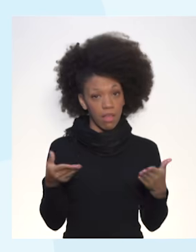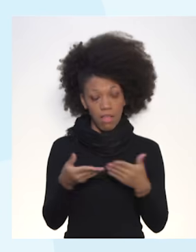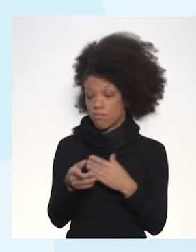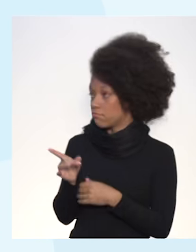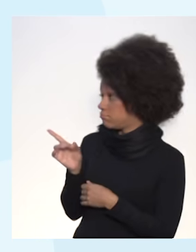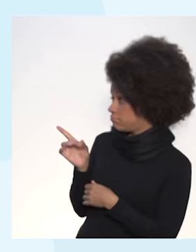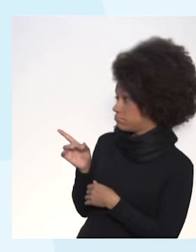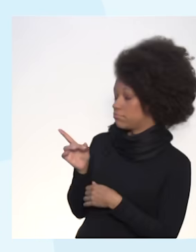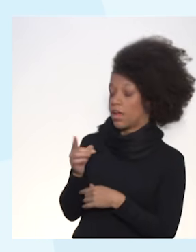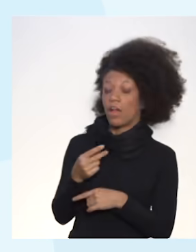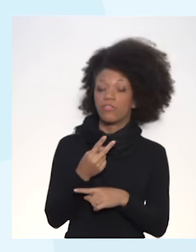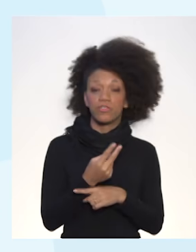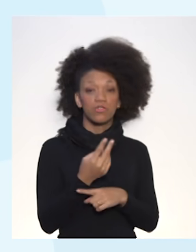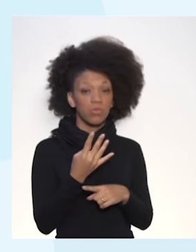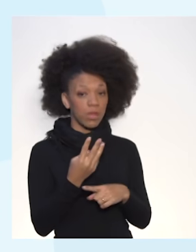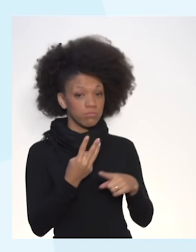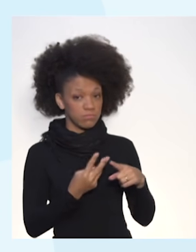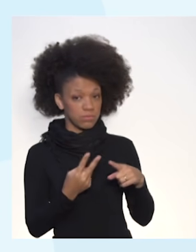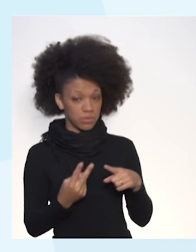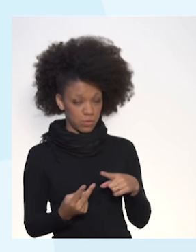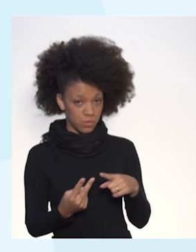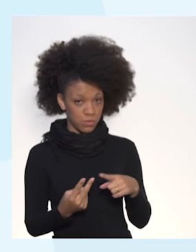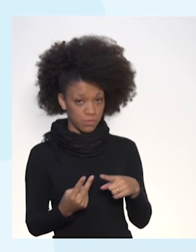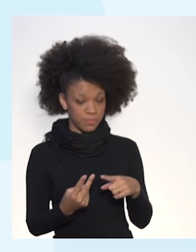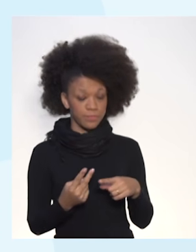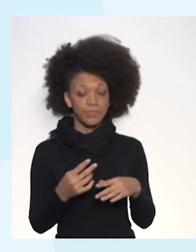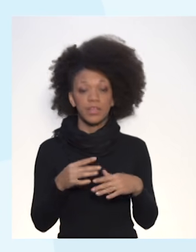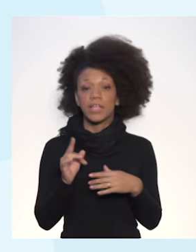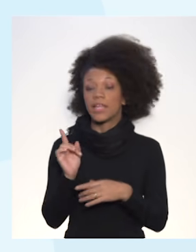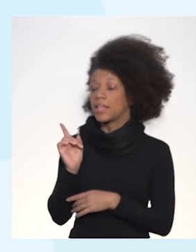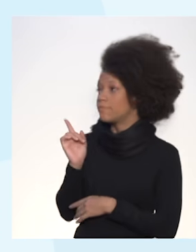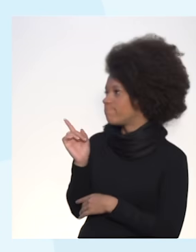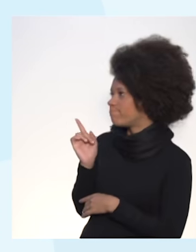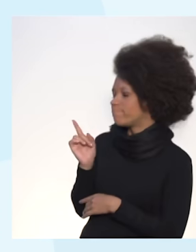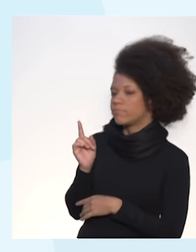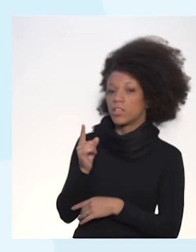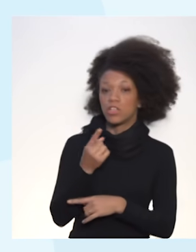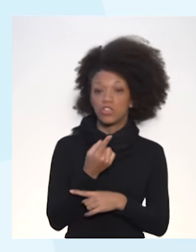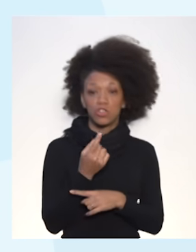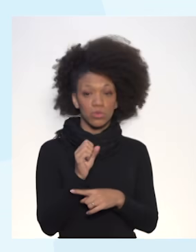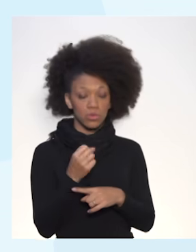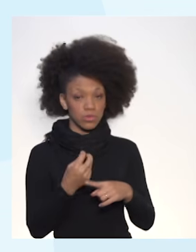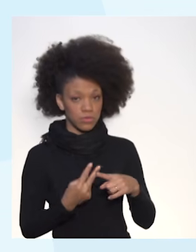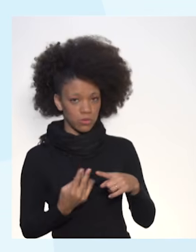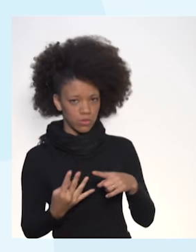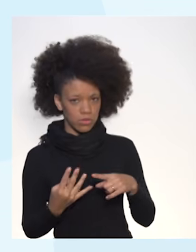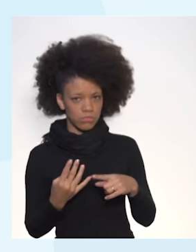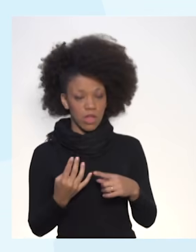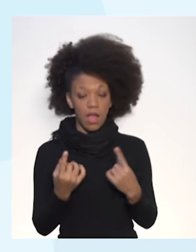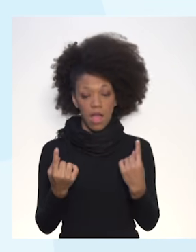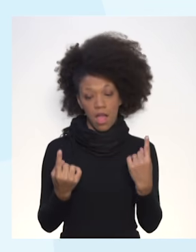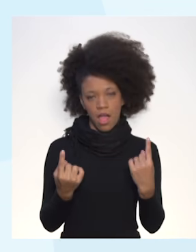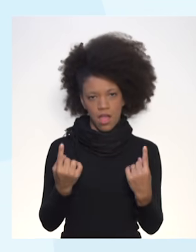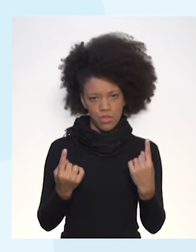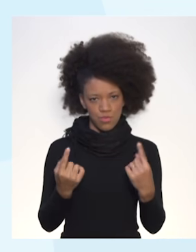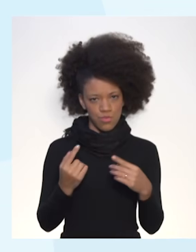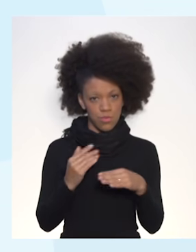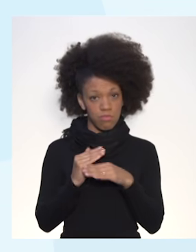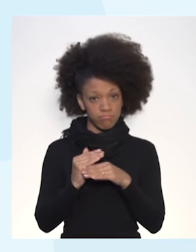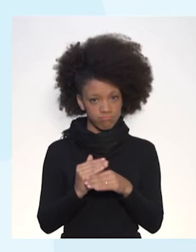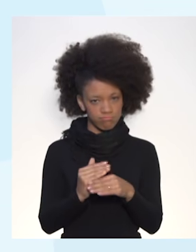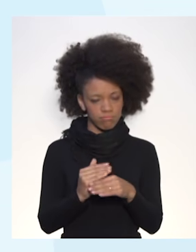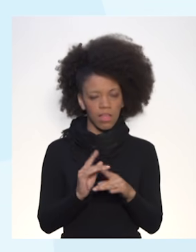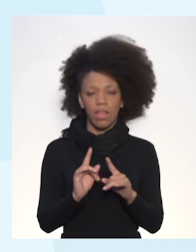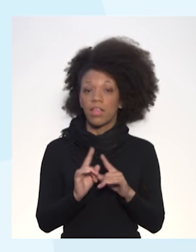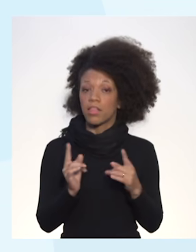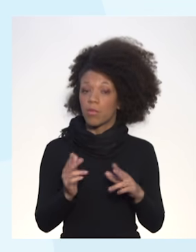fração anterior era o 24/32, né? E esse daqui é o 18/24. As duas frações são equivalentes, né, Osmar? É isso aí.